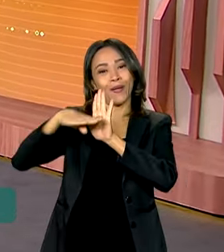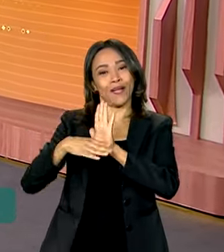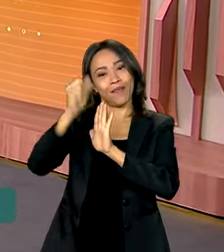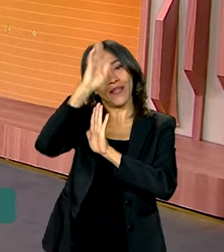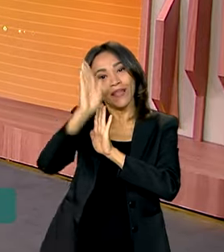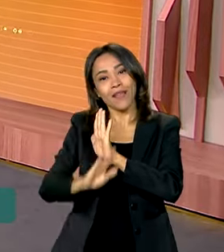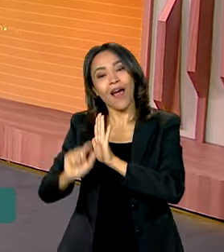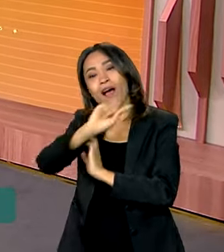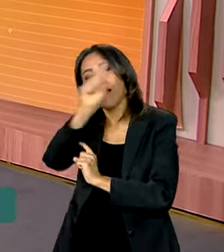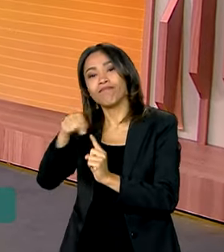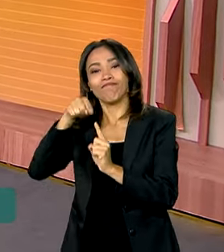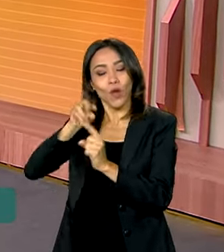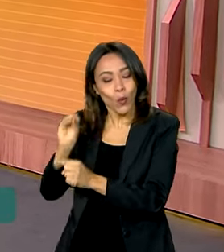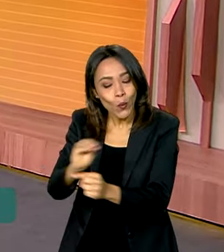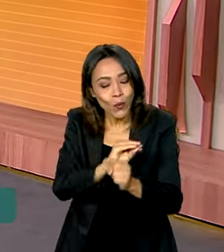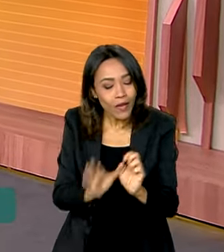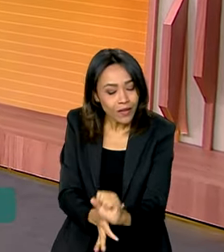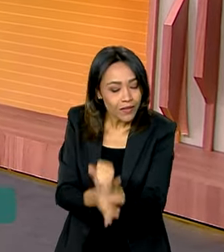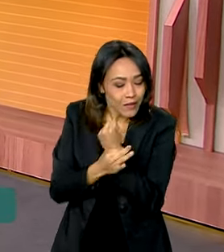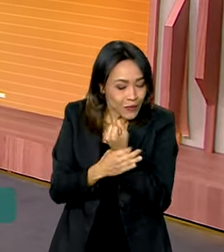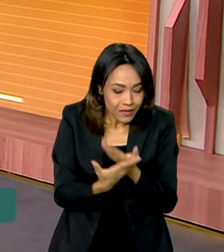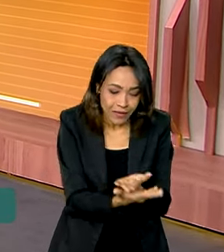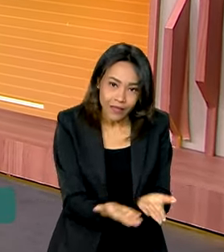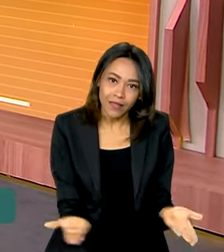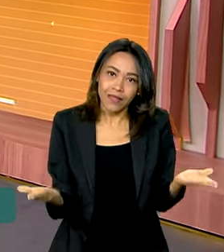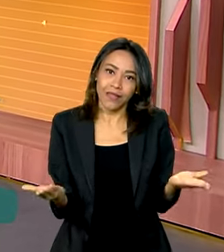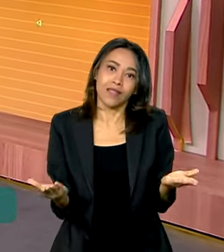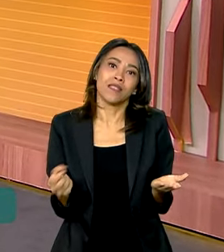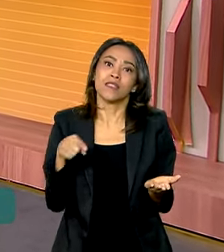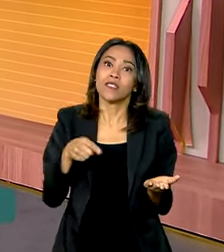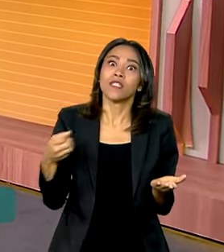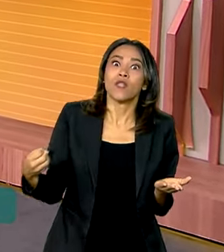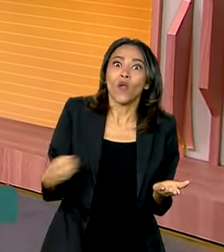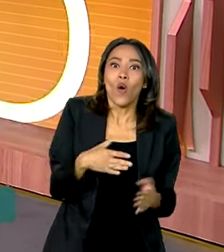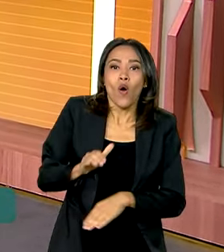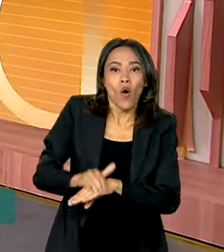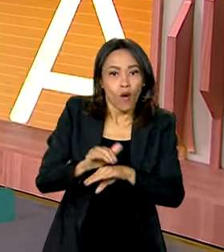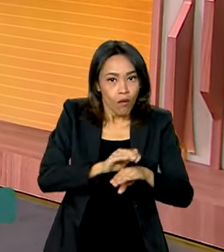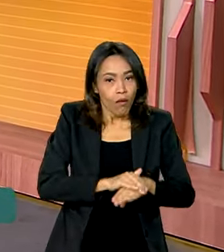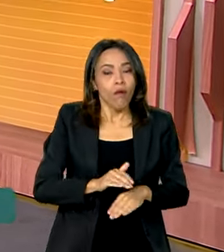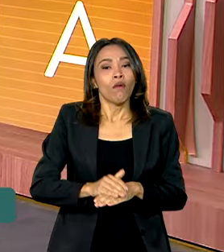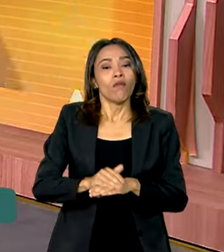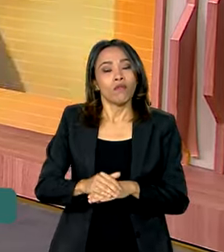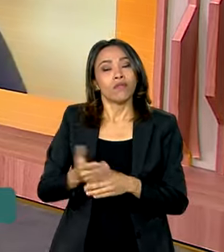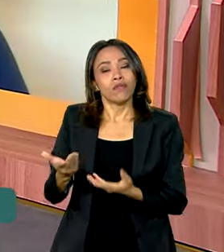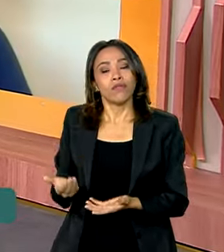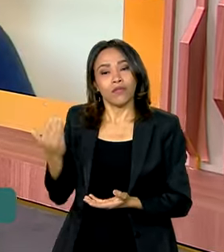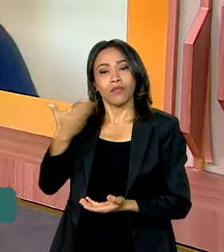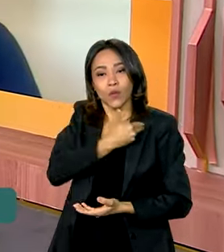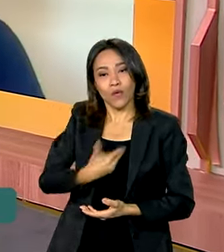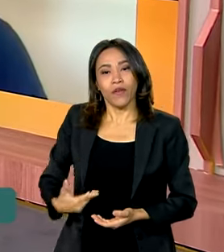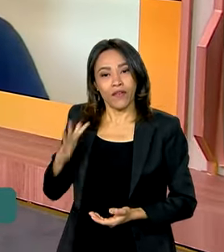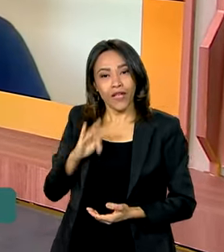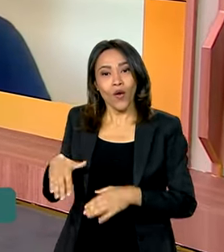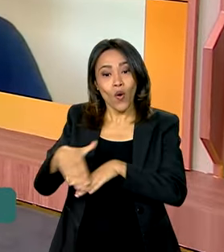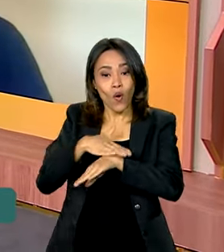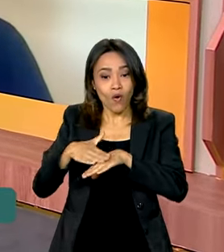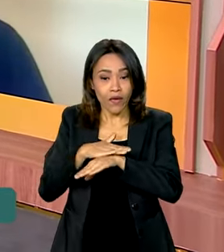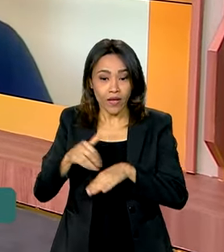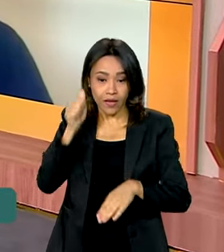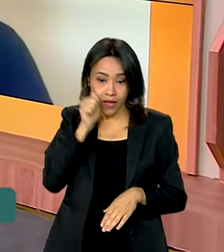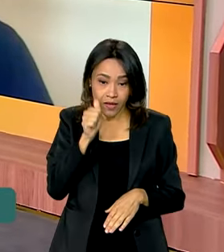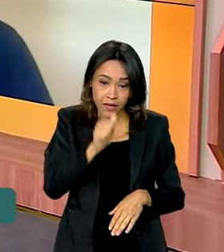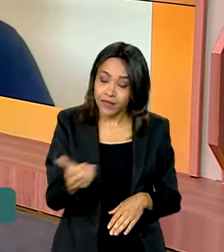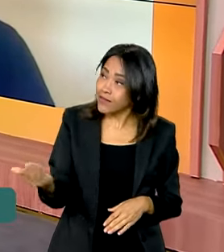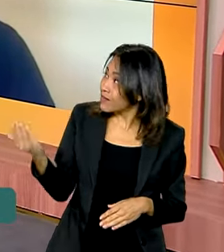busca garantir a preservação deles. Sobre essa nova iniciativa do governo federal, a gente conversa agora com Ana Paula